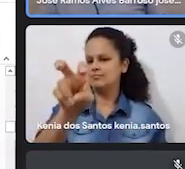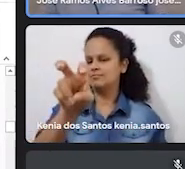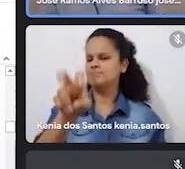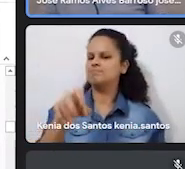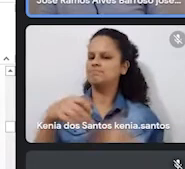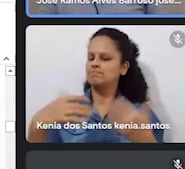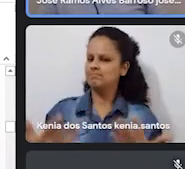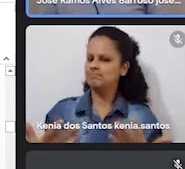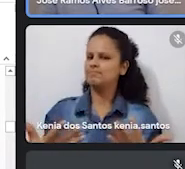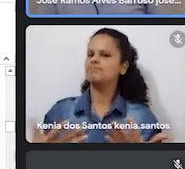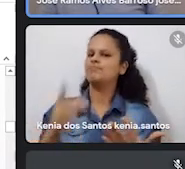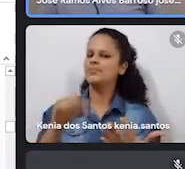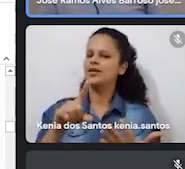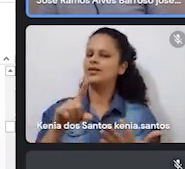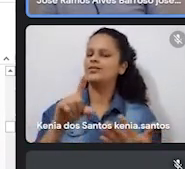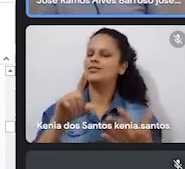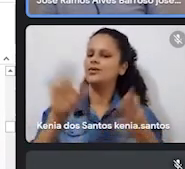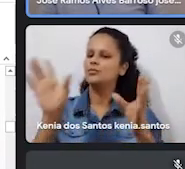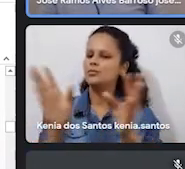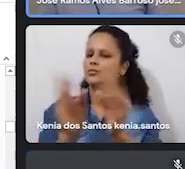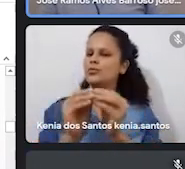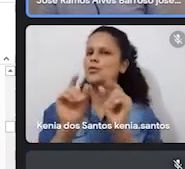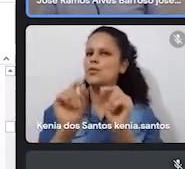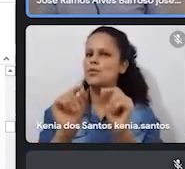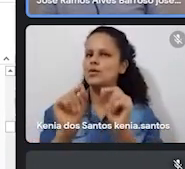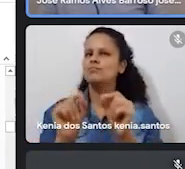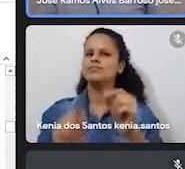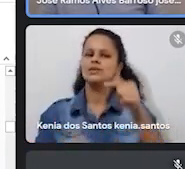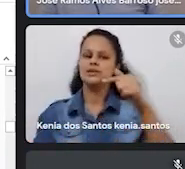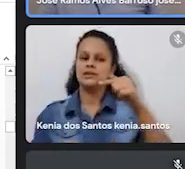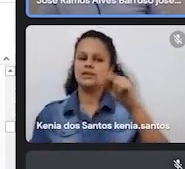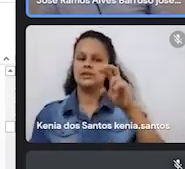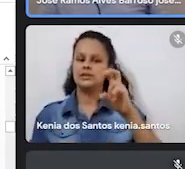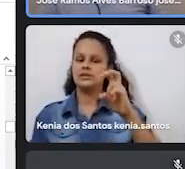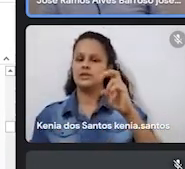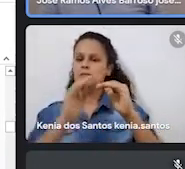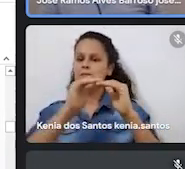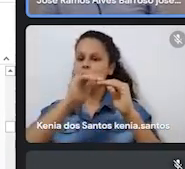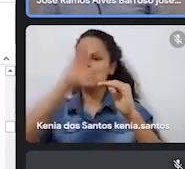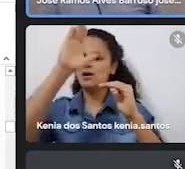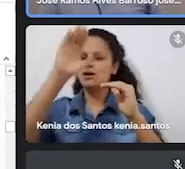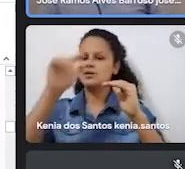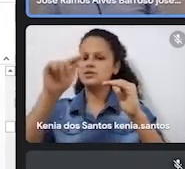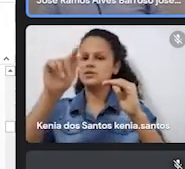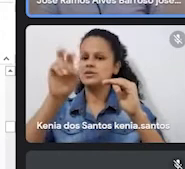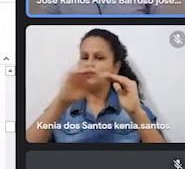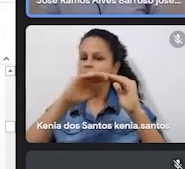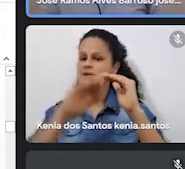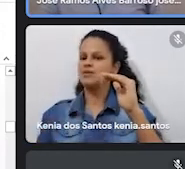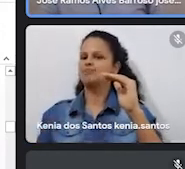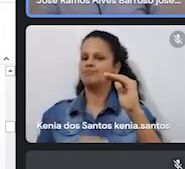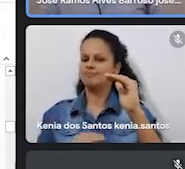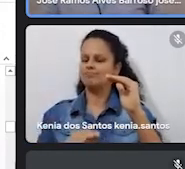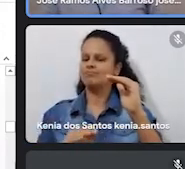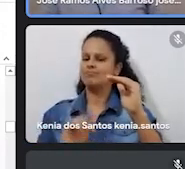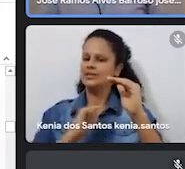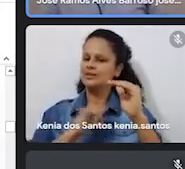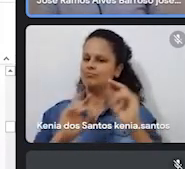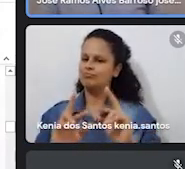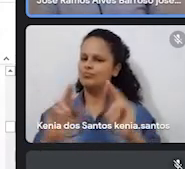Justamente porque a partir de 75 passa a ser alimentado